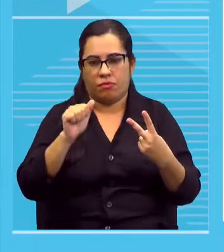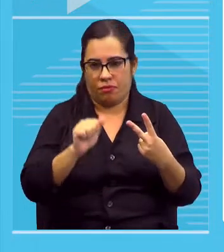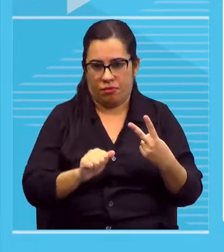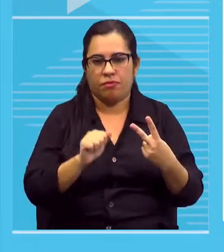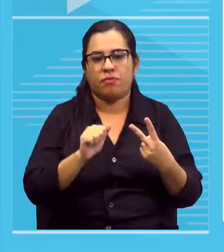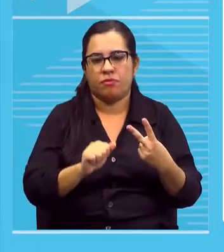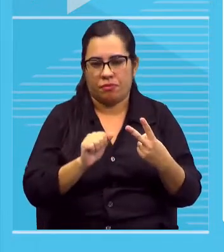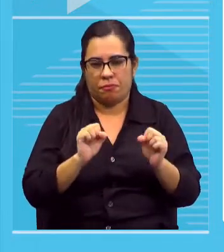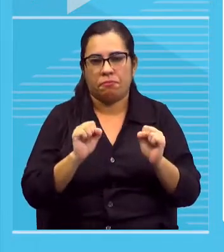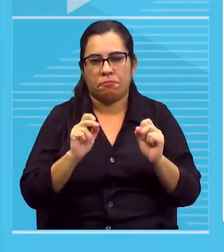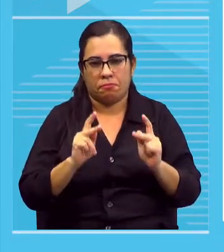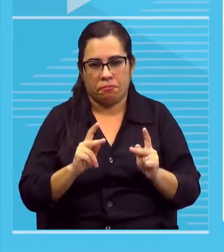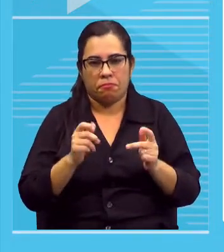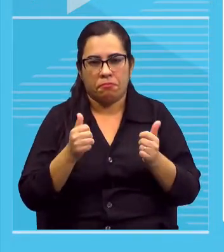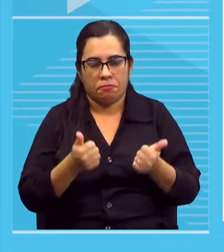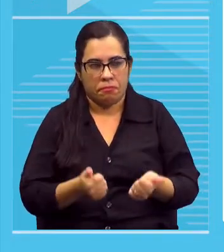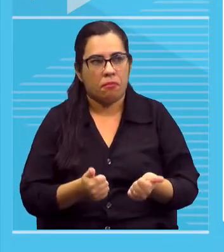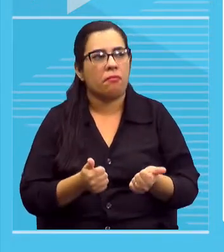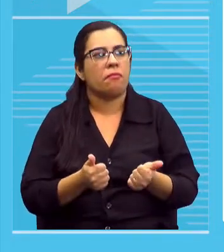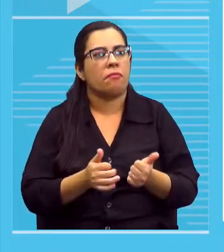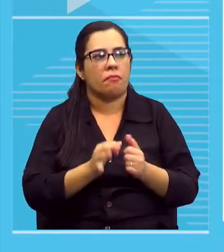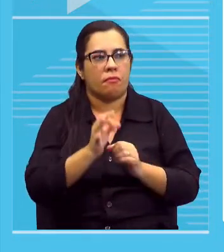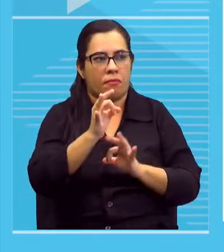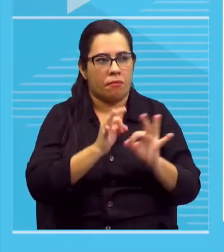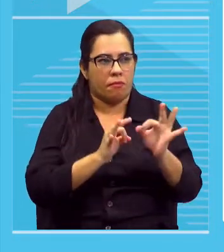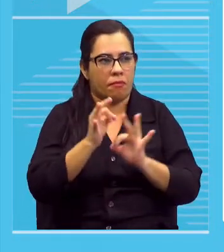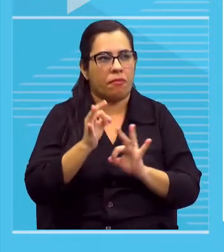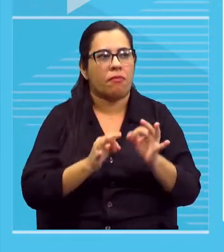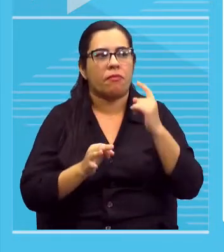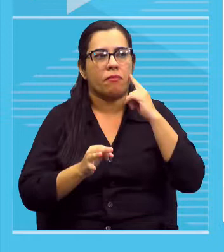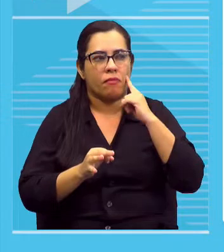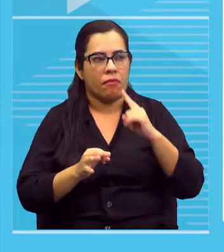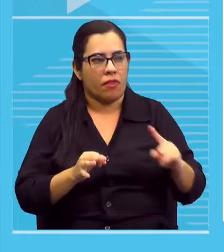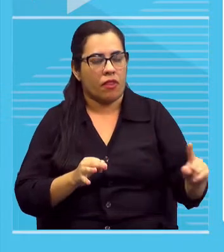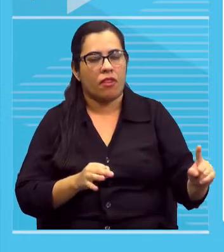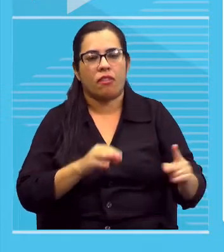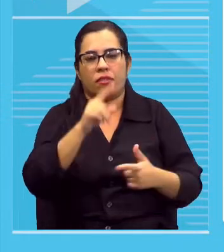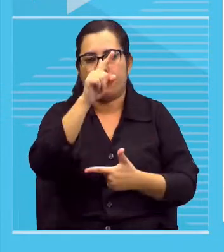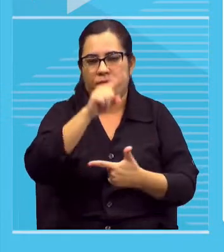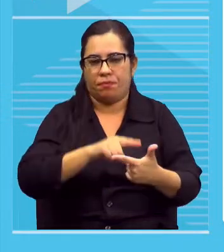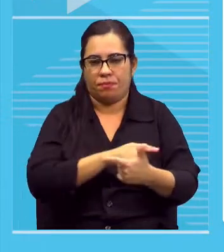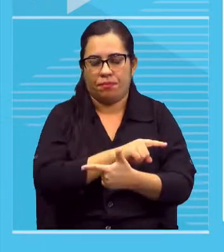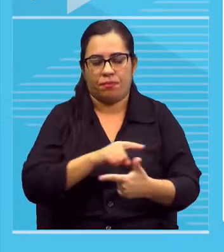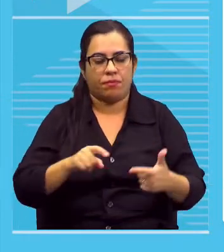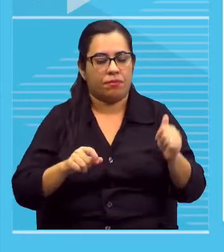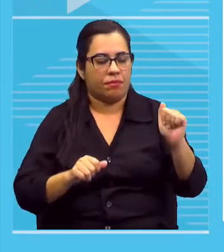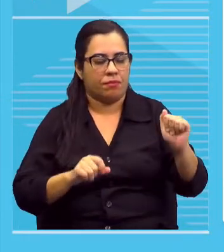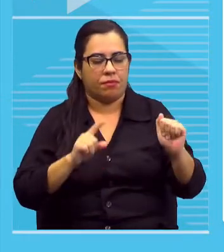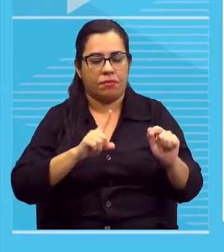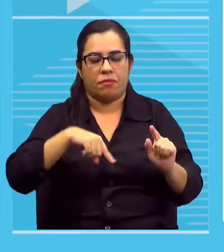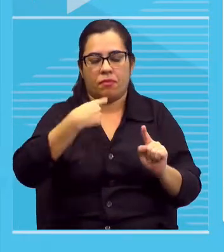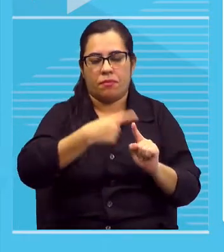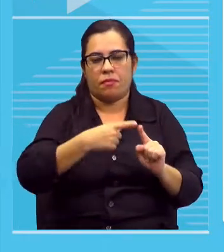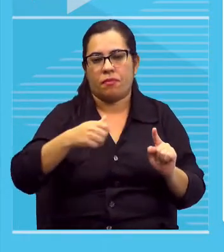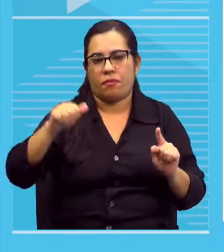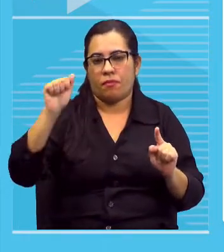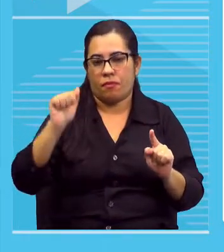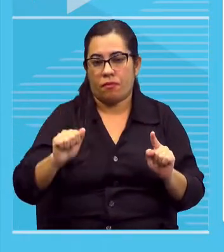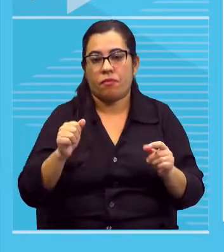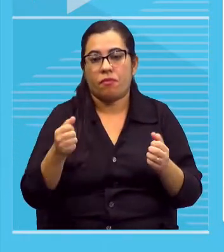a beleza se aplica não sendo de ar mais ar se aplica na